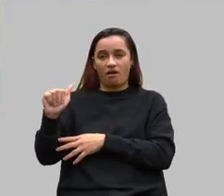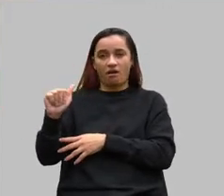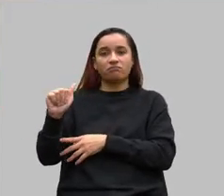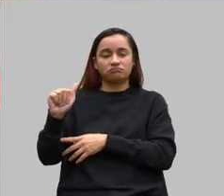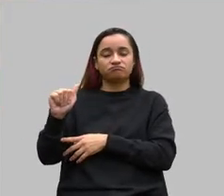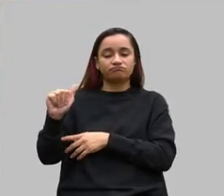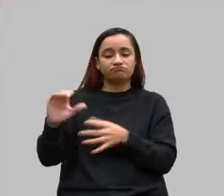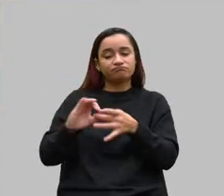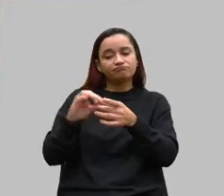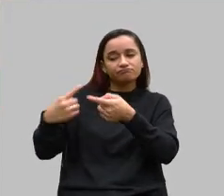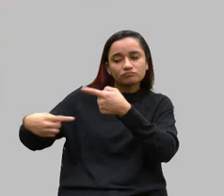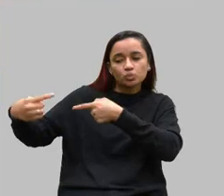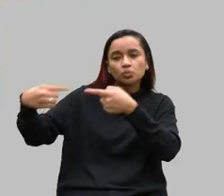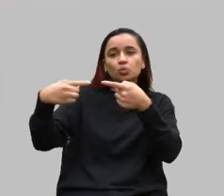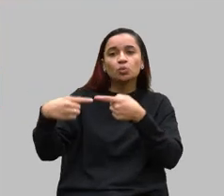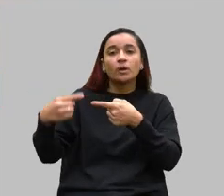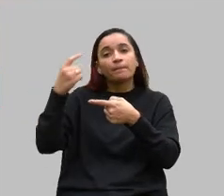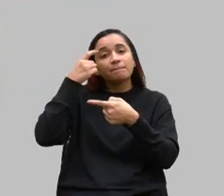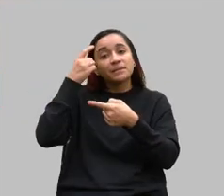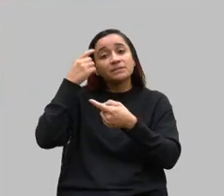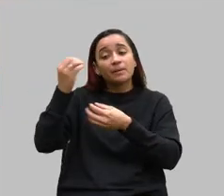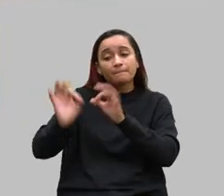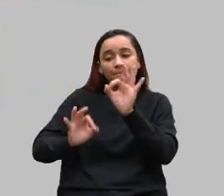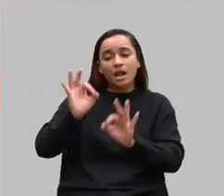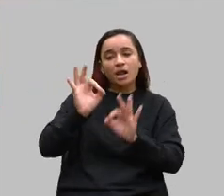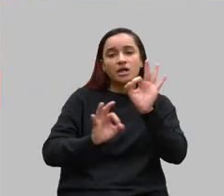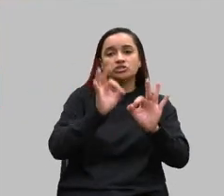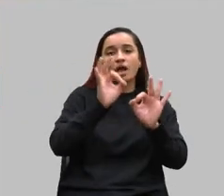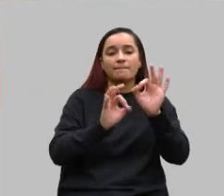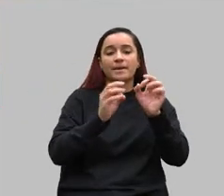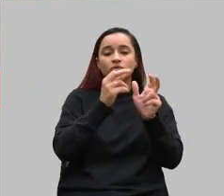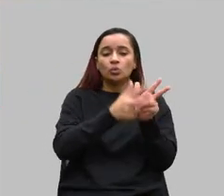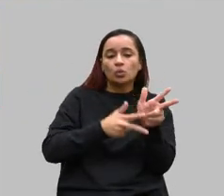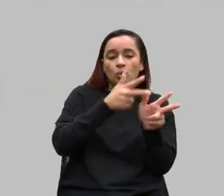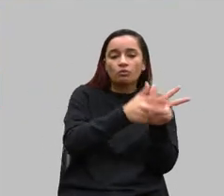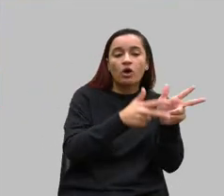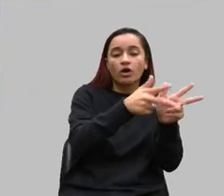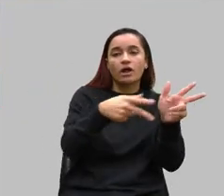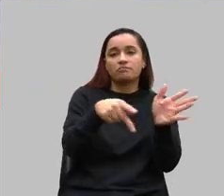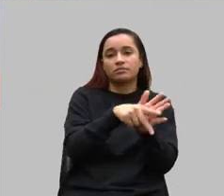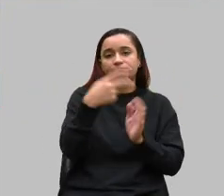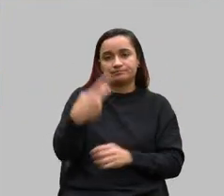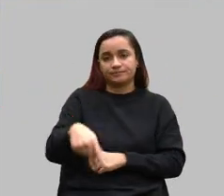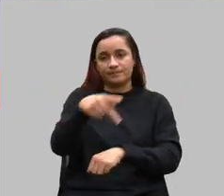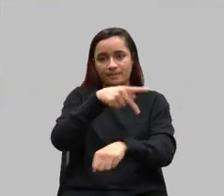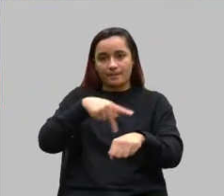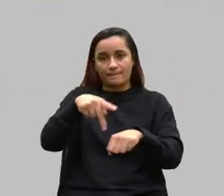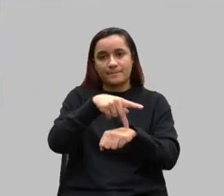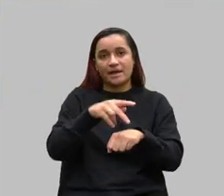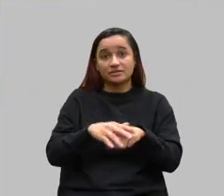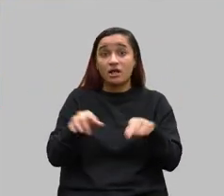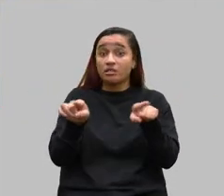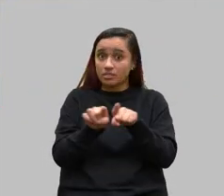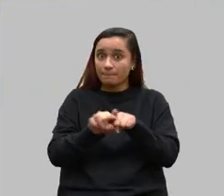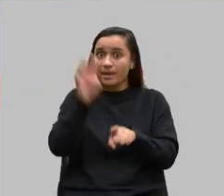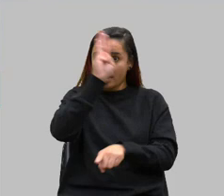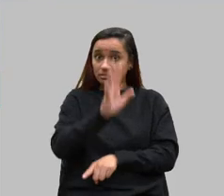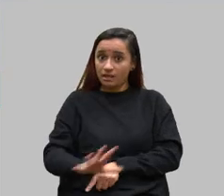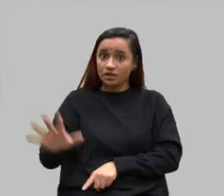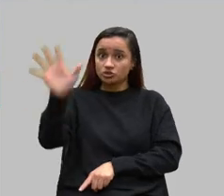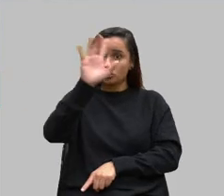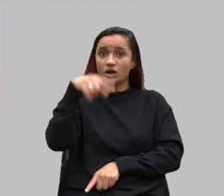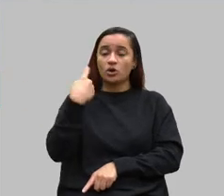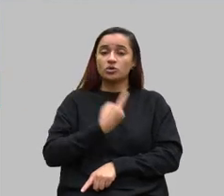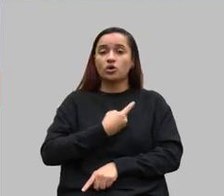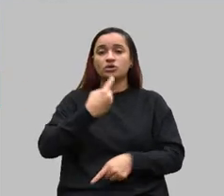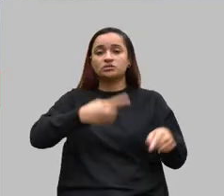um planejamento Ferroviário pro país assim como nós estamos discutindo nacionalmente um plano para a